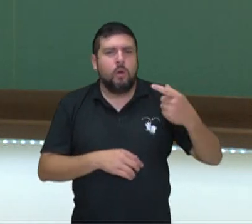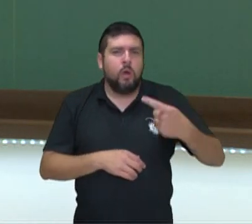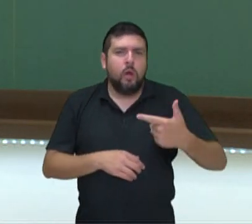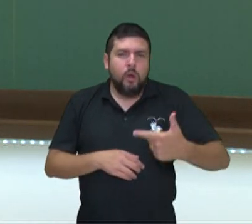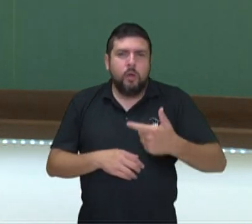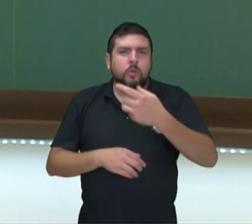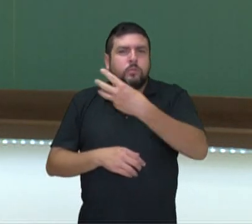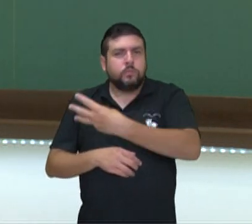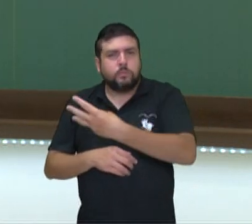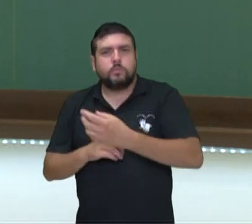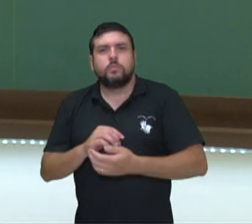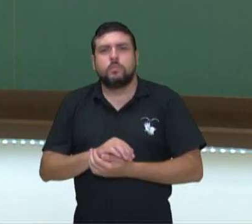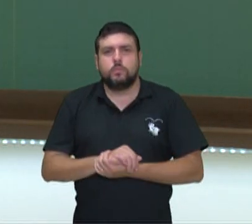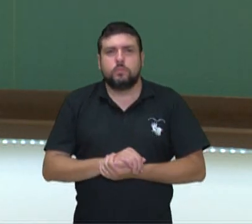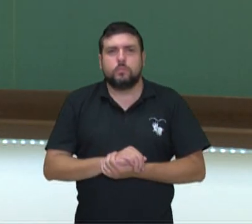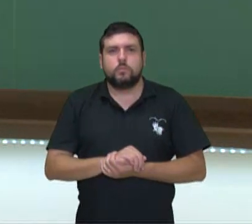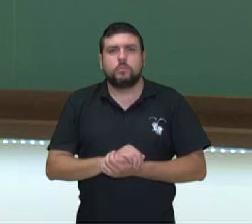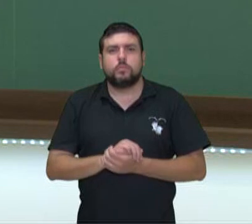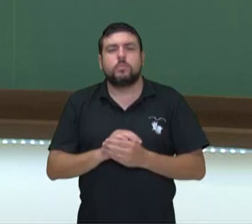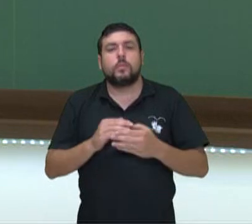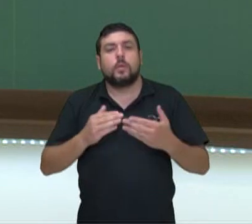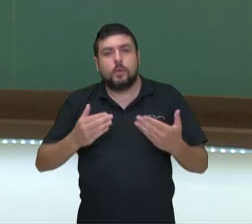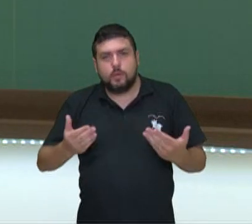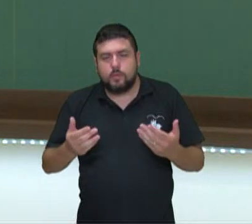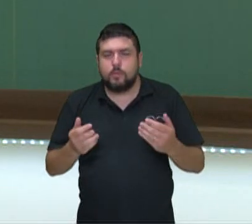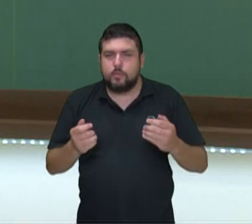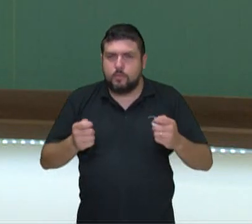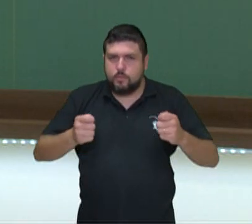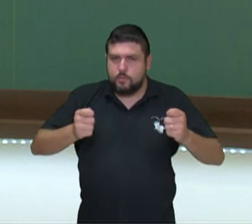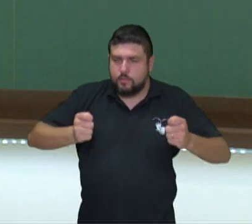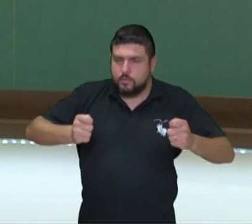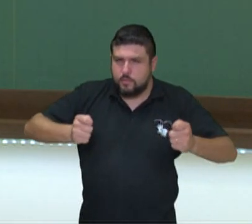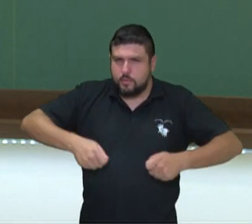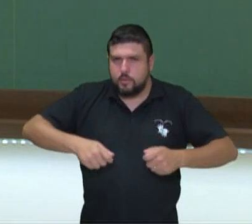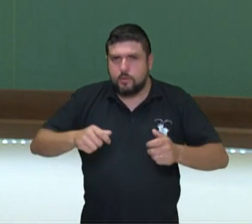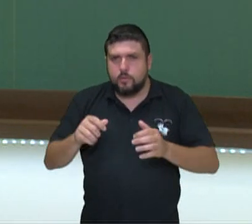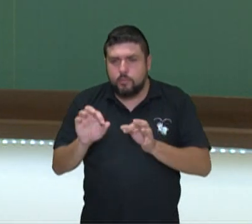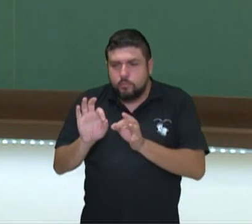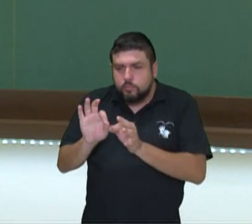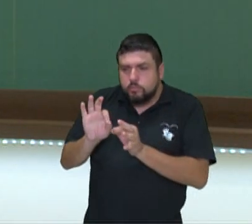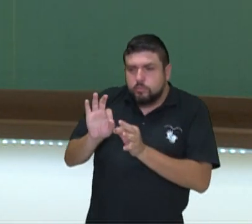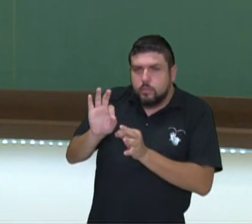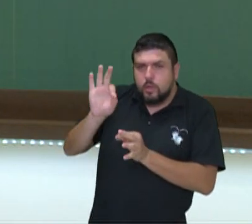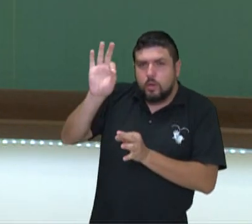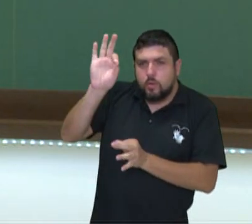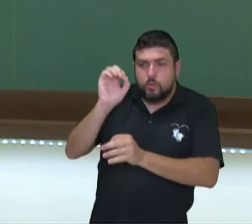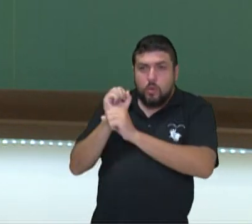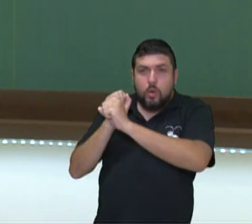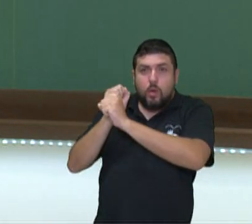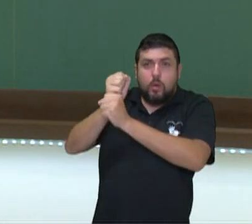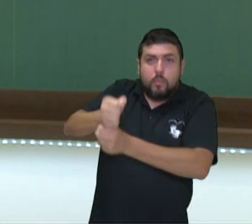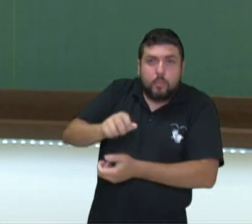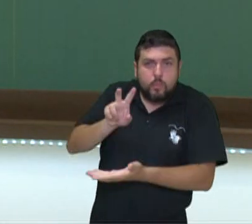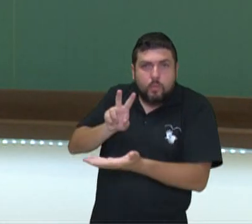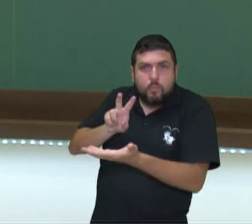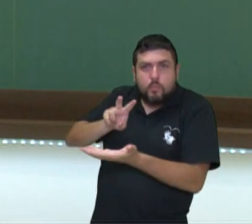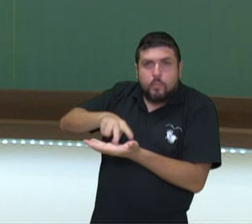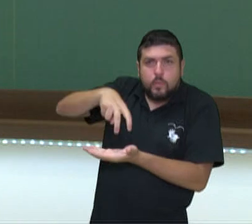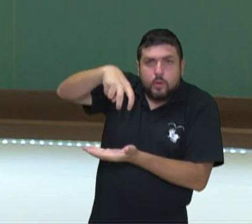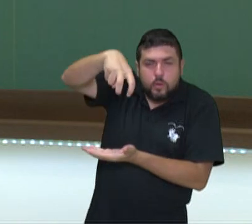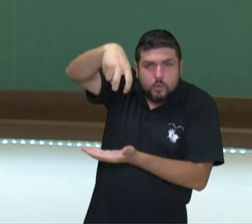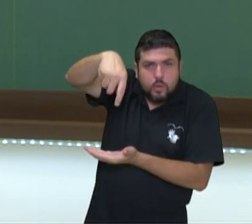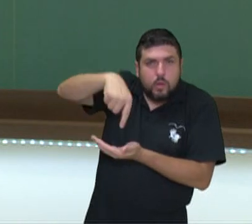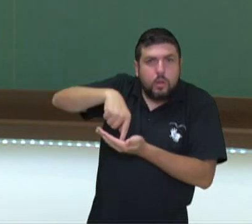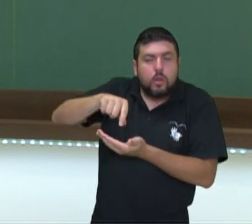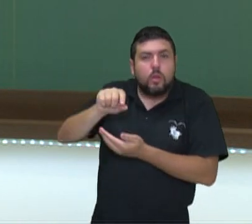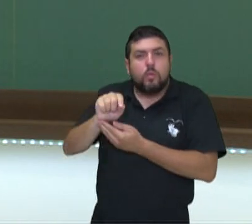isso, eu consigo relacionar esse aumento das alturas dos atletas, esse aumento de alturas